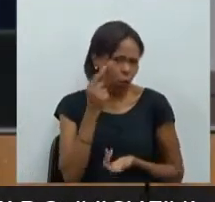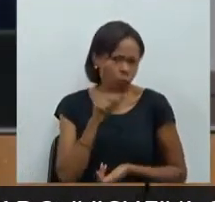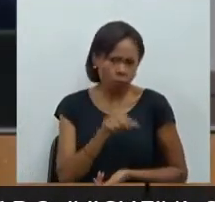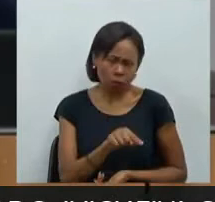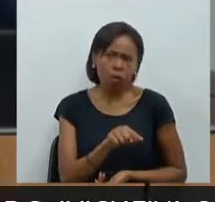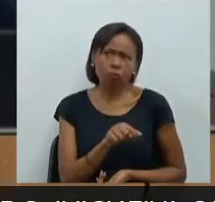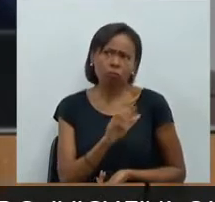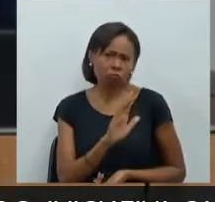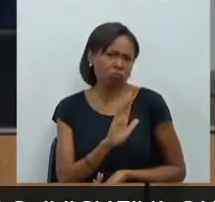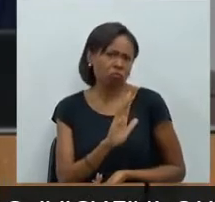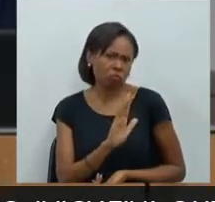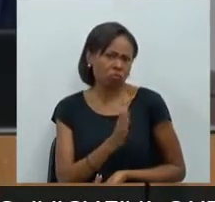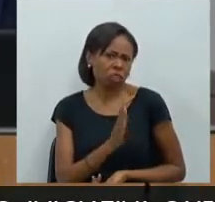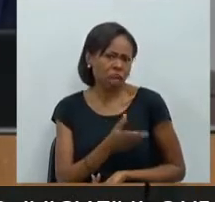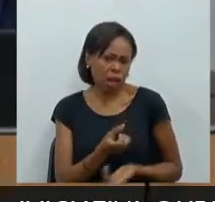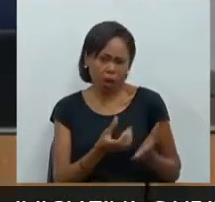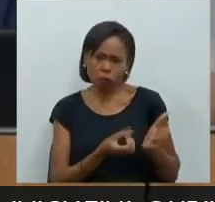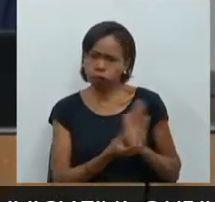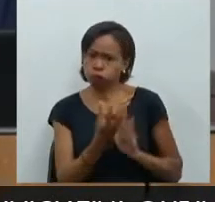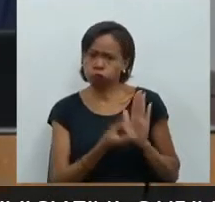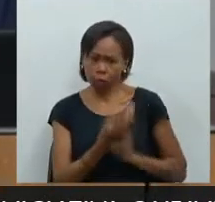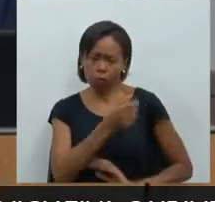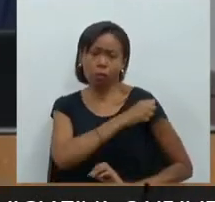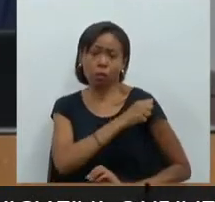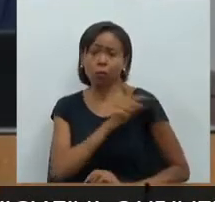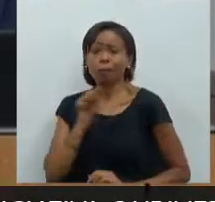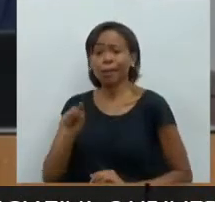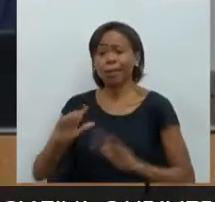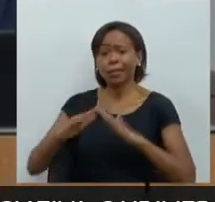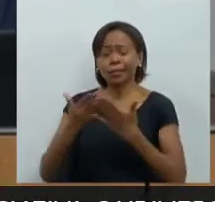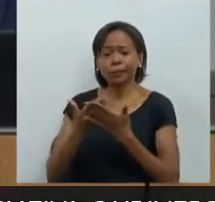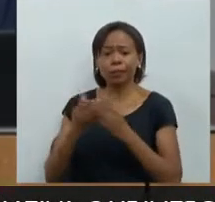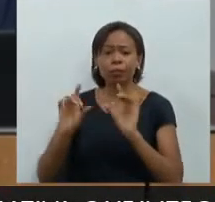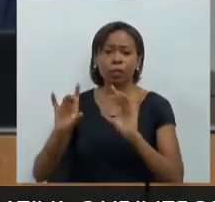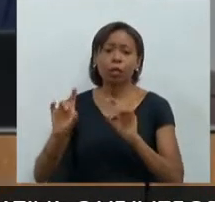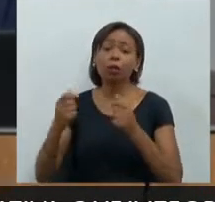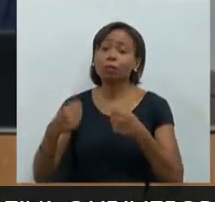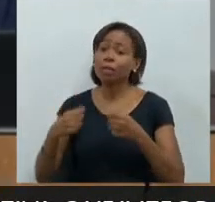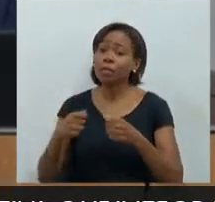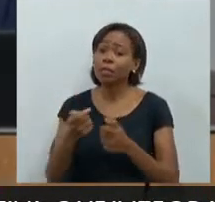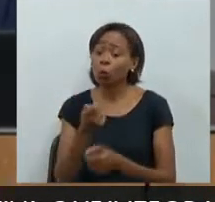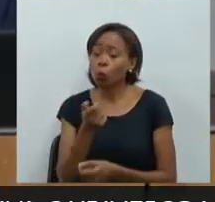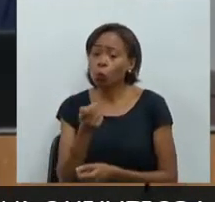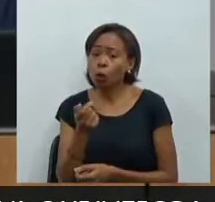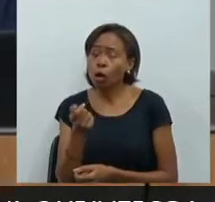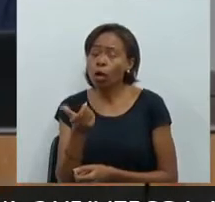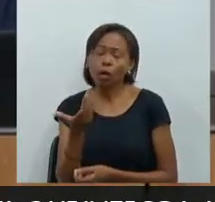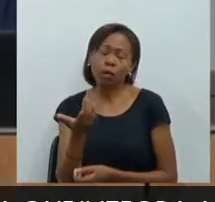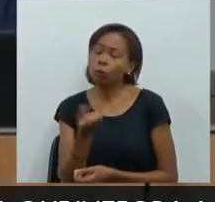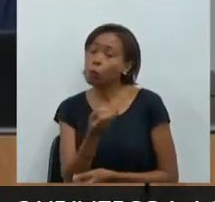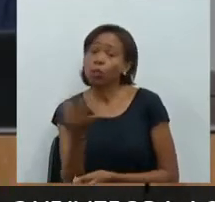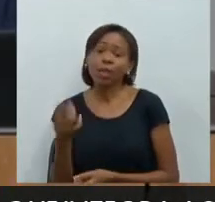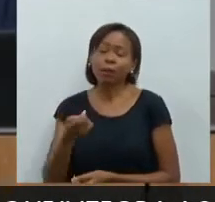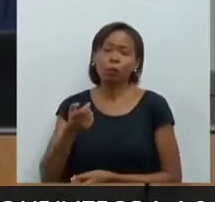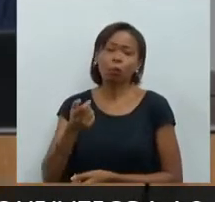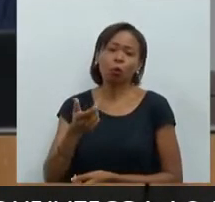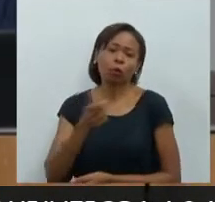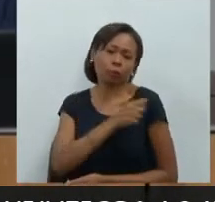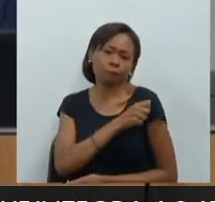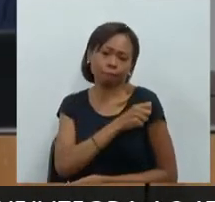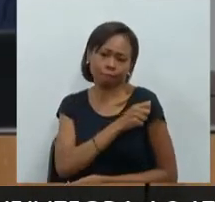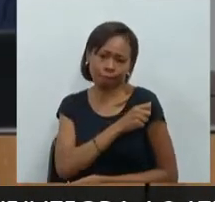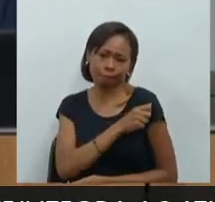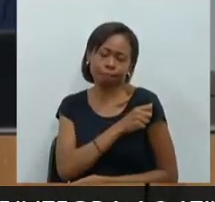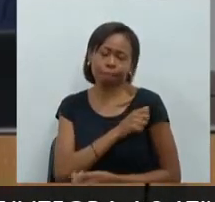pela necessidade, esse número tem que ser reduzido, uma lei especial para poder trabalhar. E nós discutimos essa questão, também